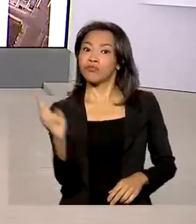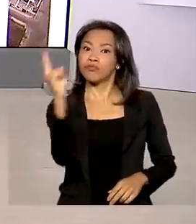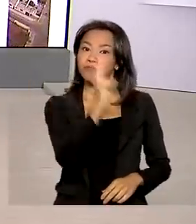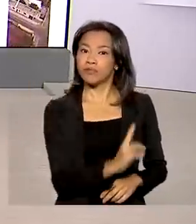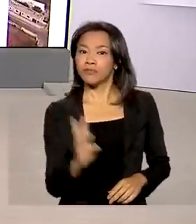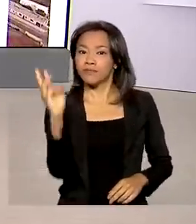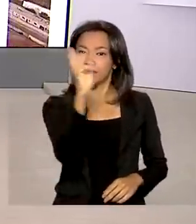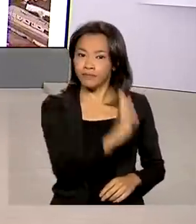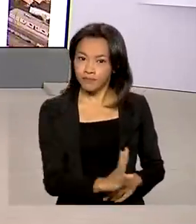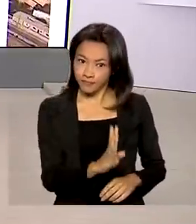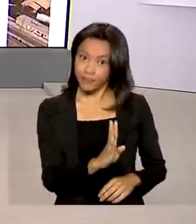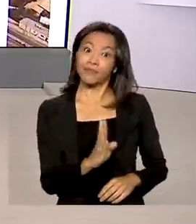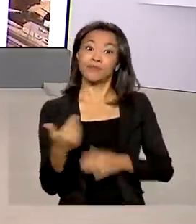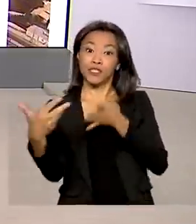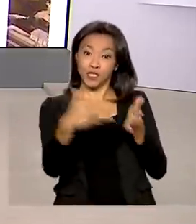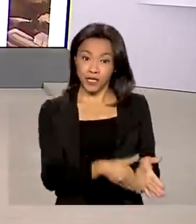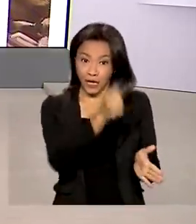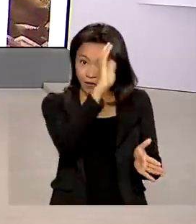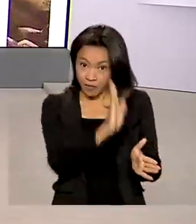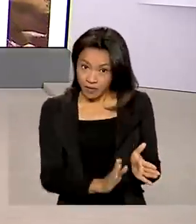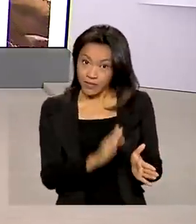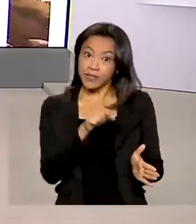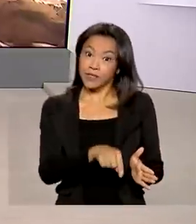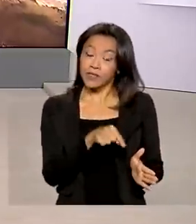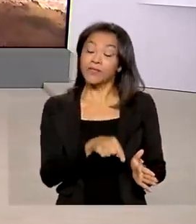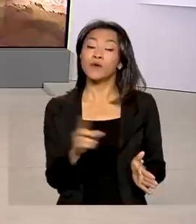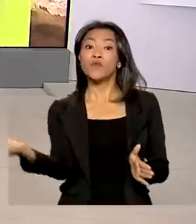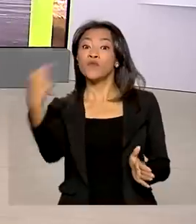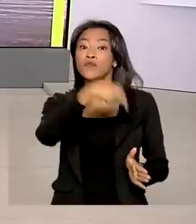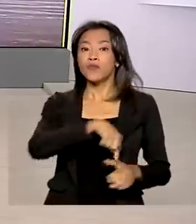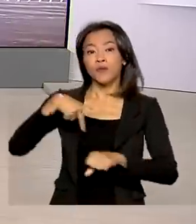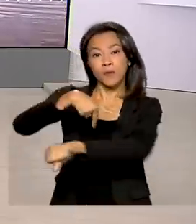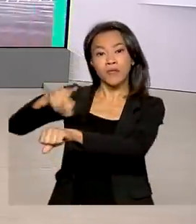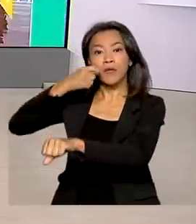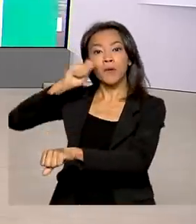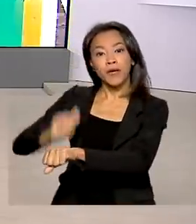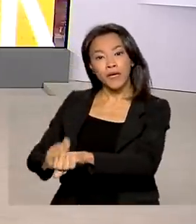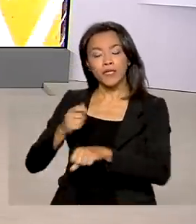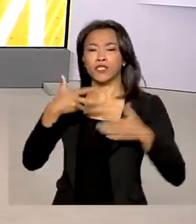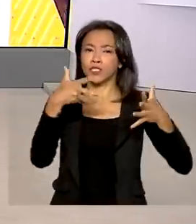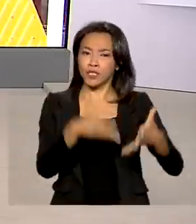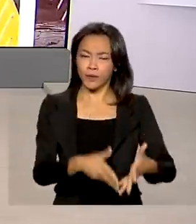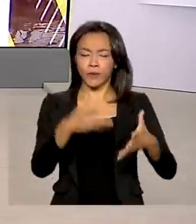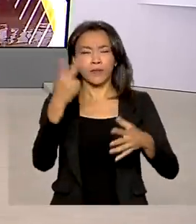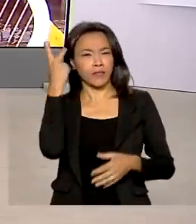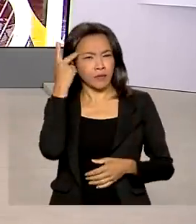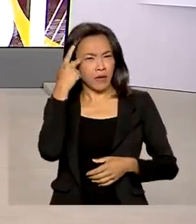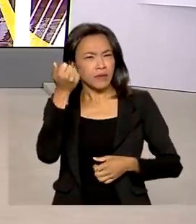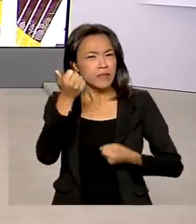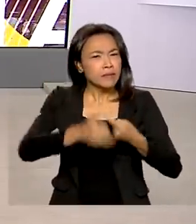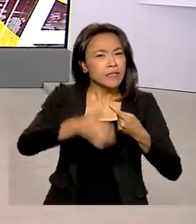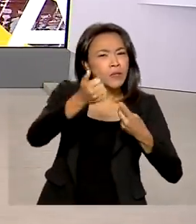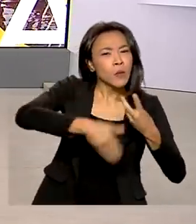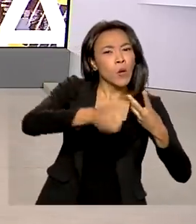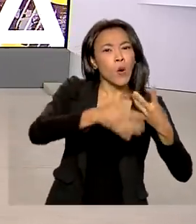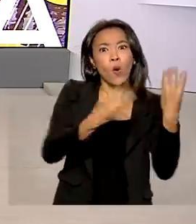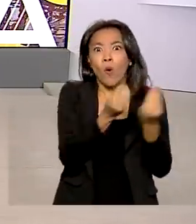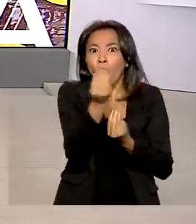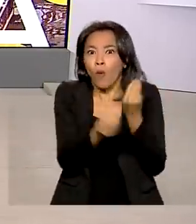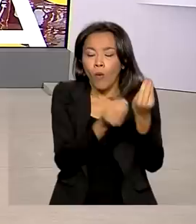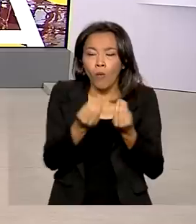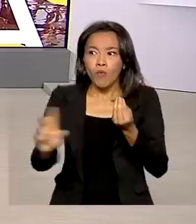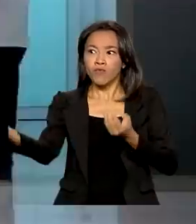da Ucrânia chegaram ao Brasil nesta terça-feira. Um grupo desembarcou em São Paulo e relatou como saiu do centro